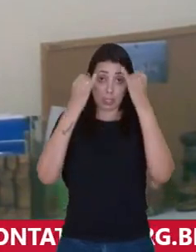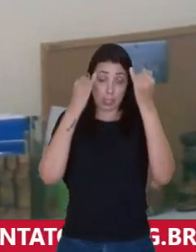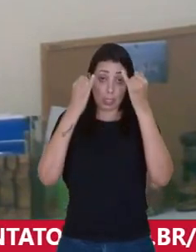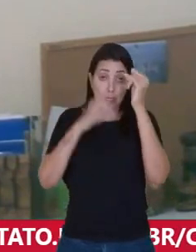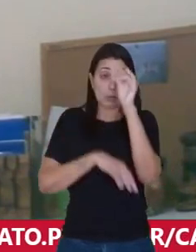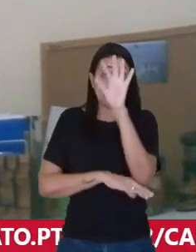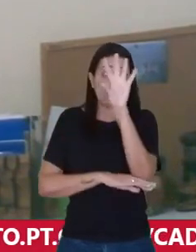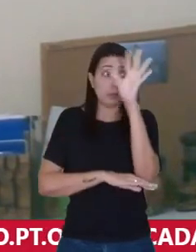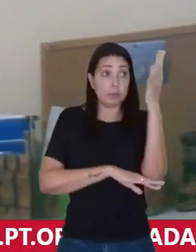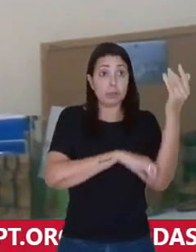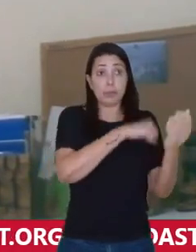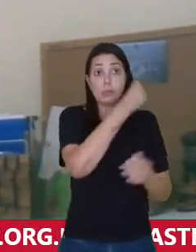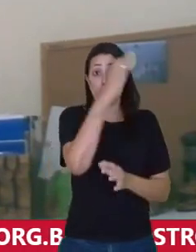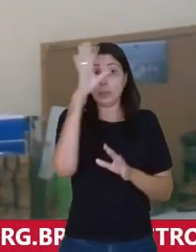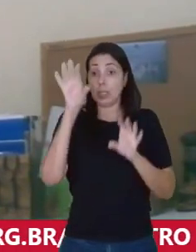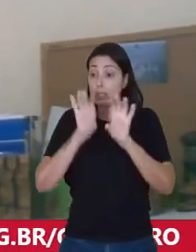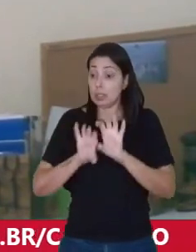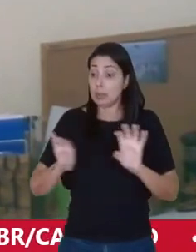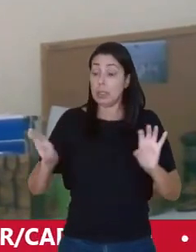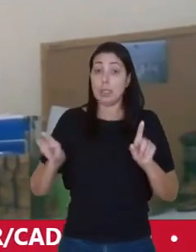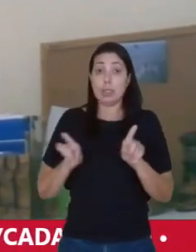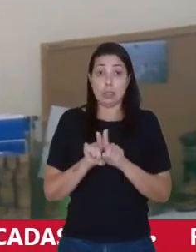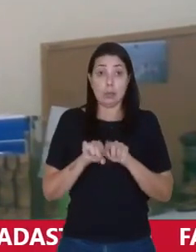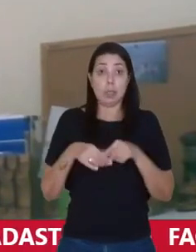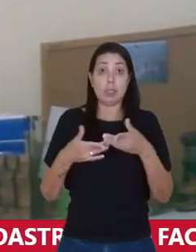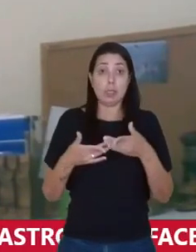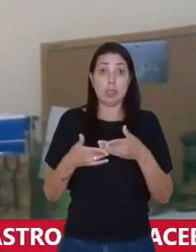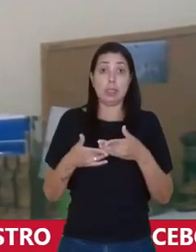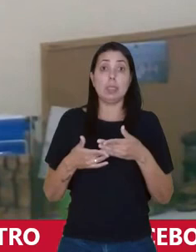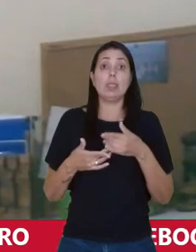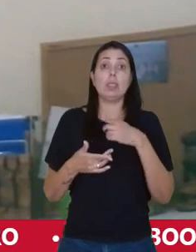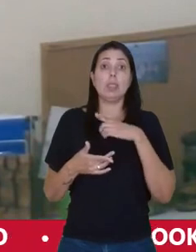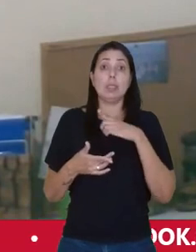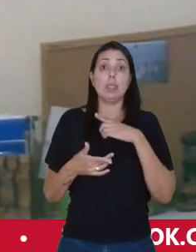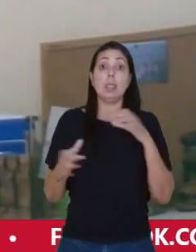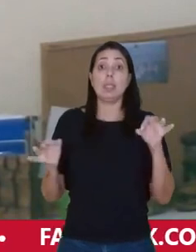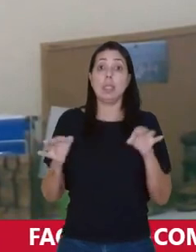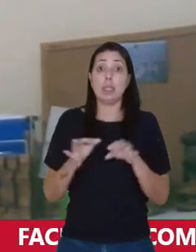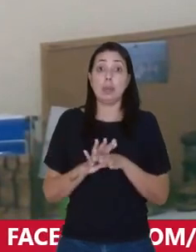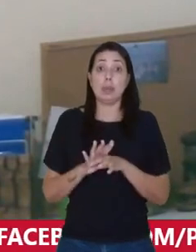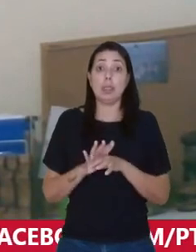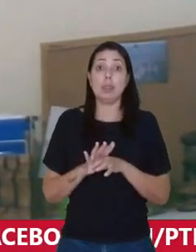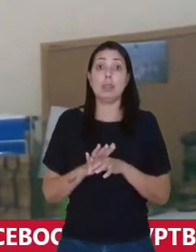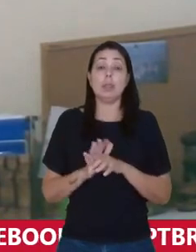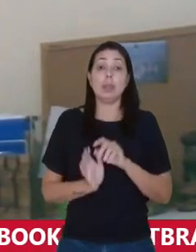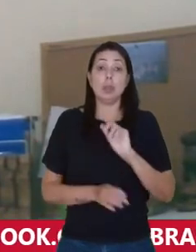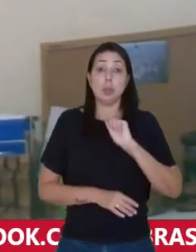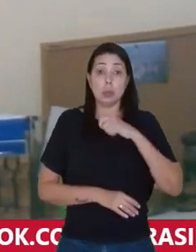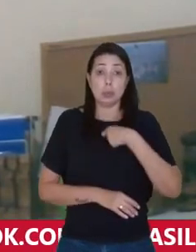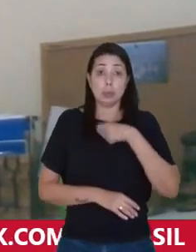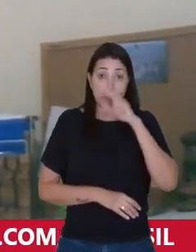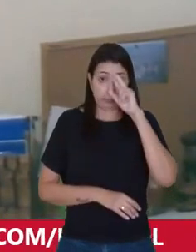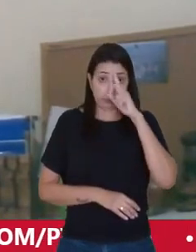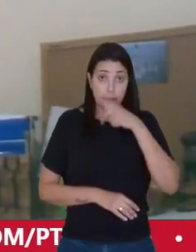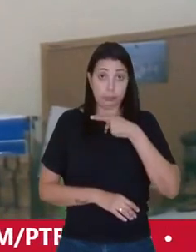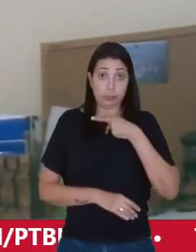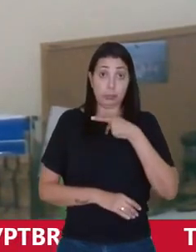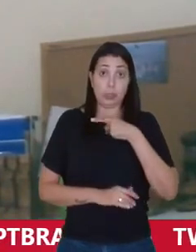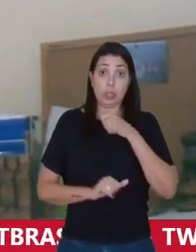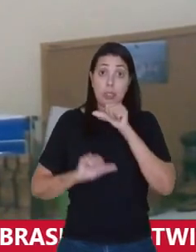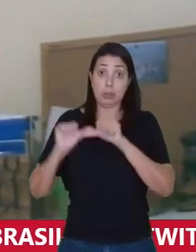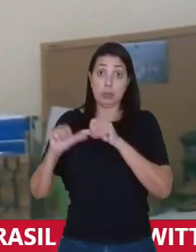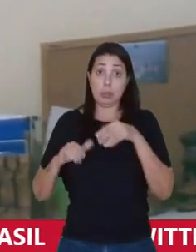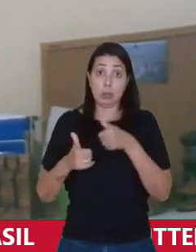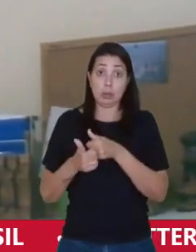natureza, como algo separado de nós, essa dimensão, enfim, essa exacerbação do antropocentrismo, né, que transforma tudo que